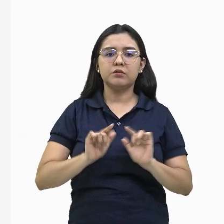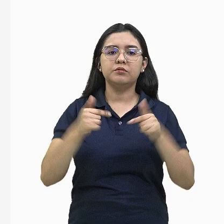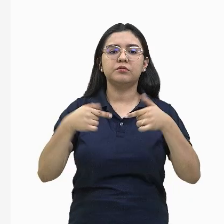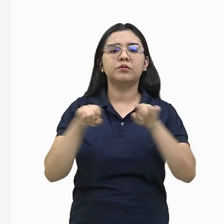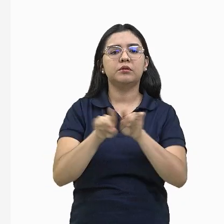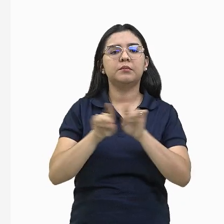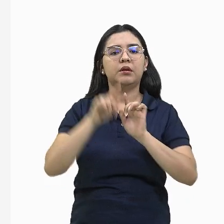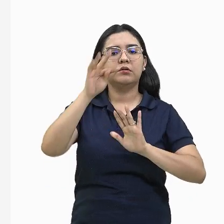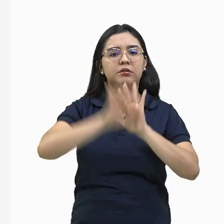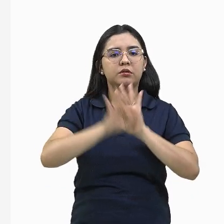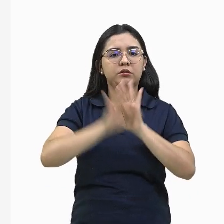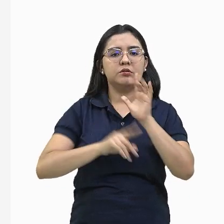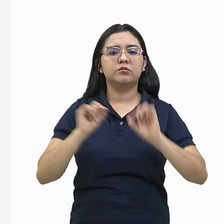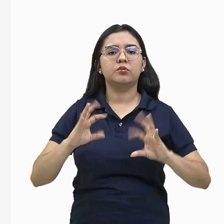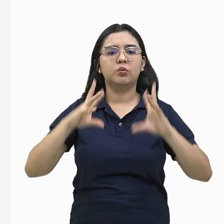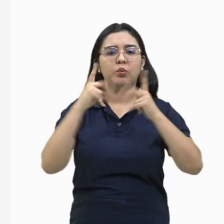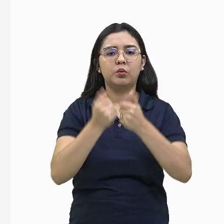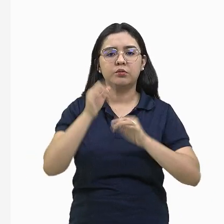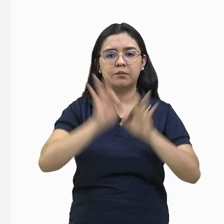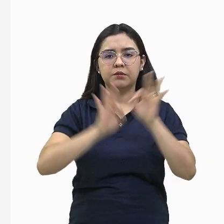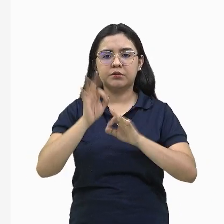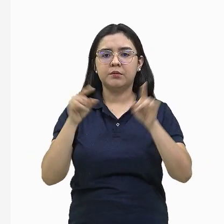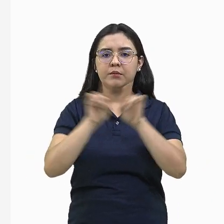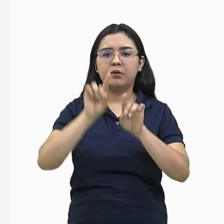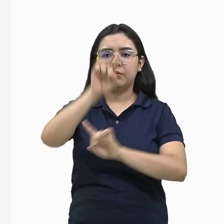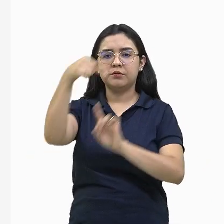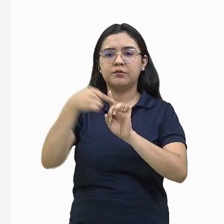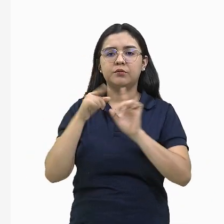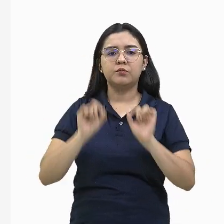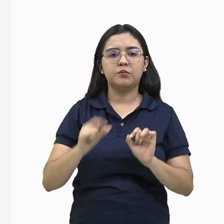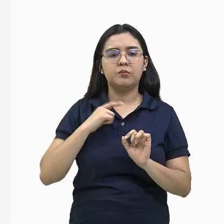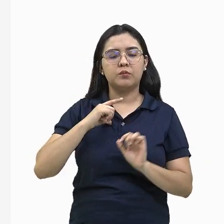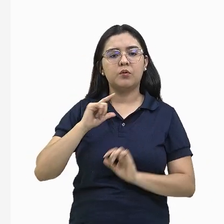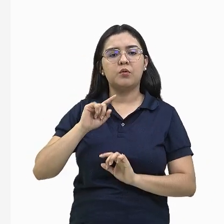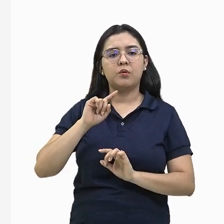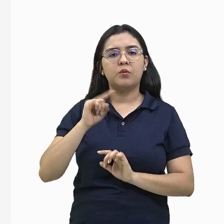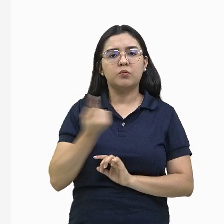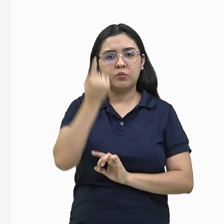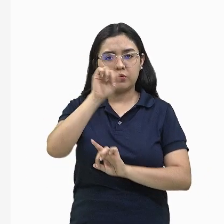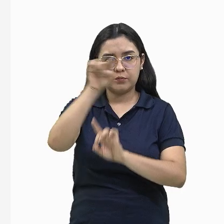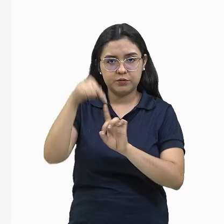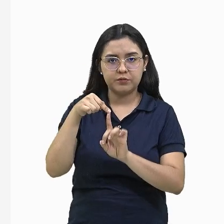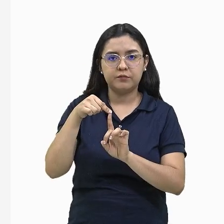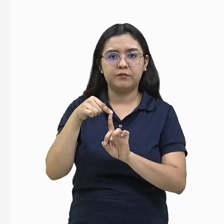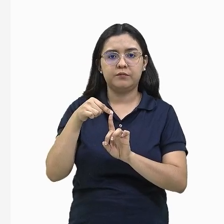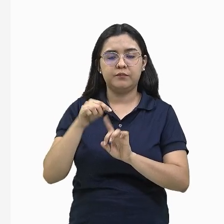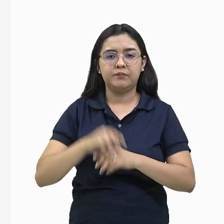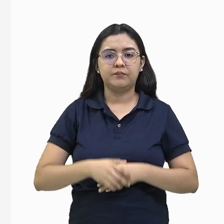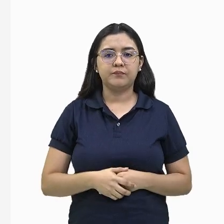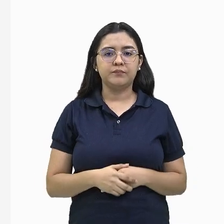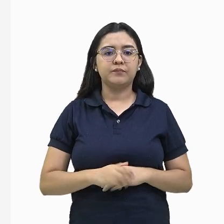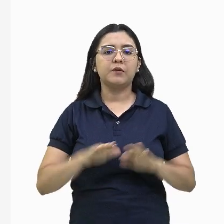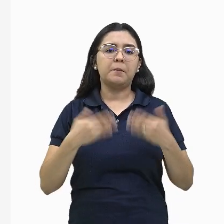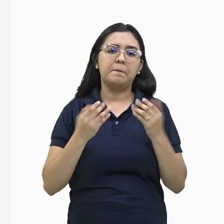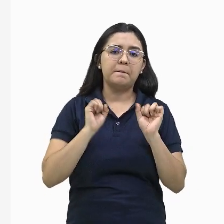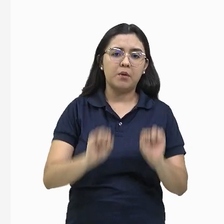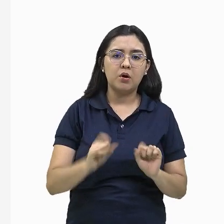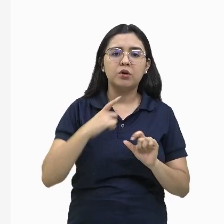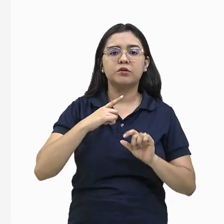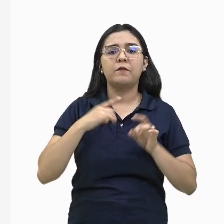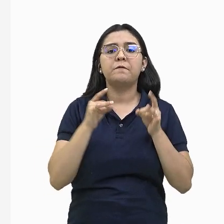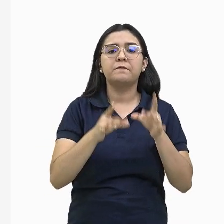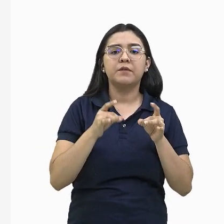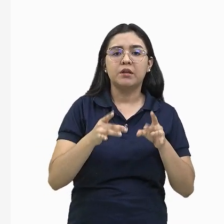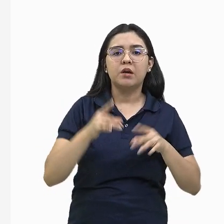e mensagens, todas planejadas para alcançar um único objetivo, que pode ser vender